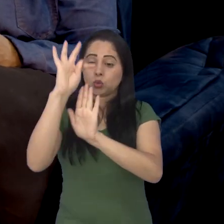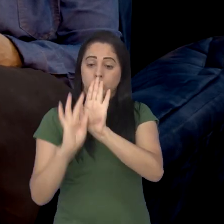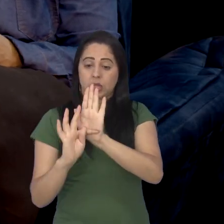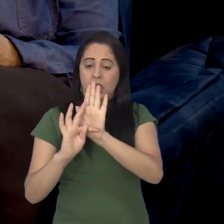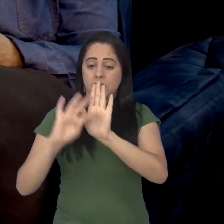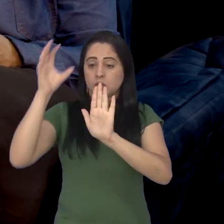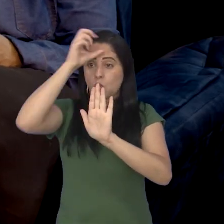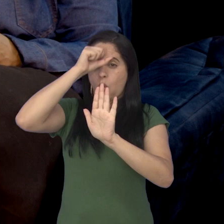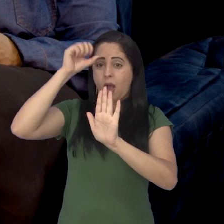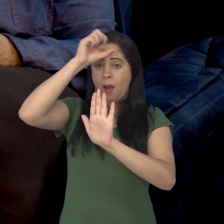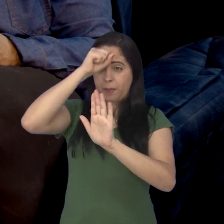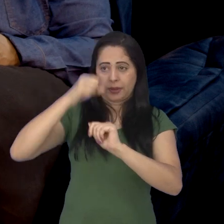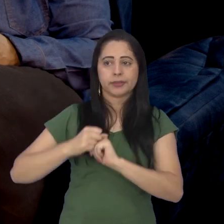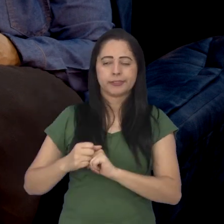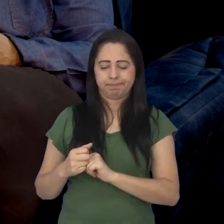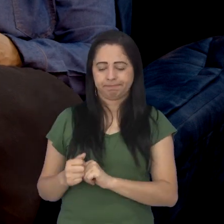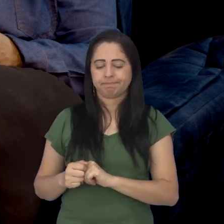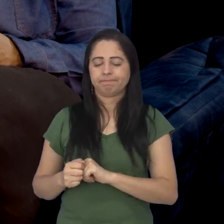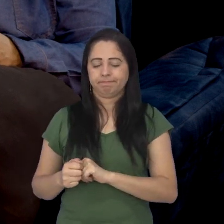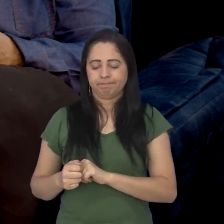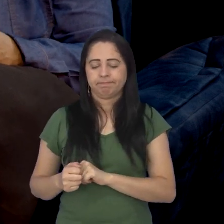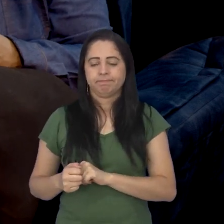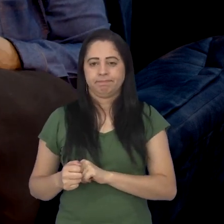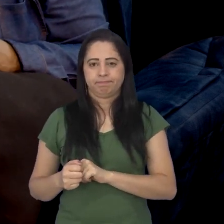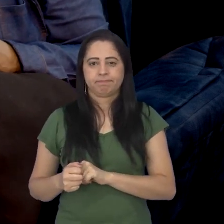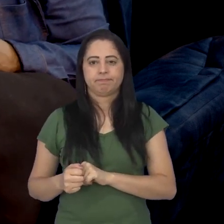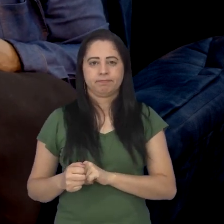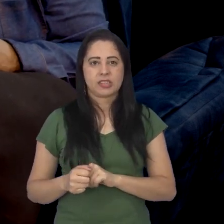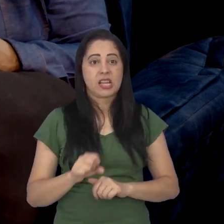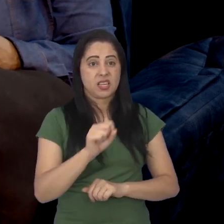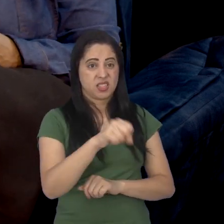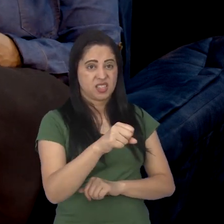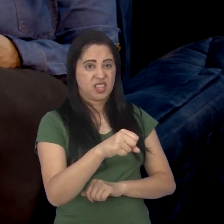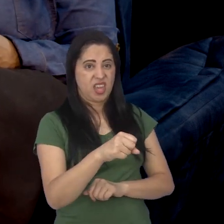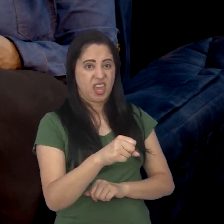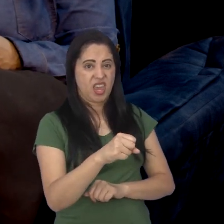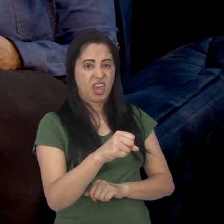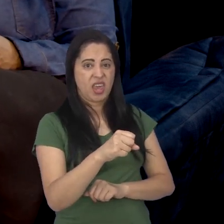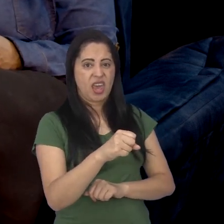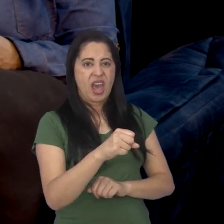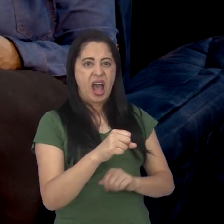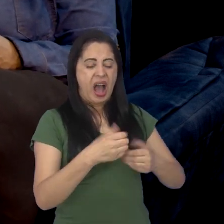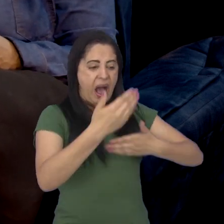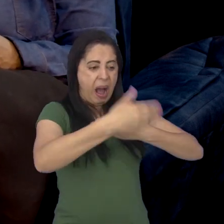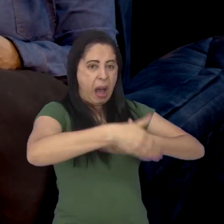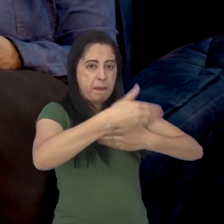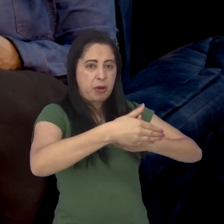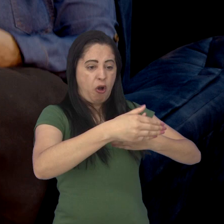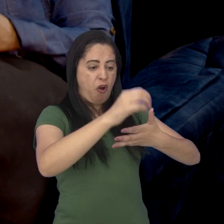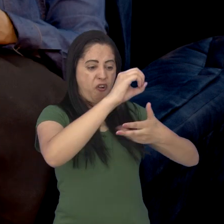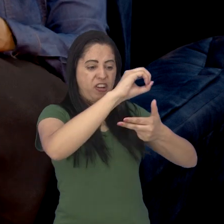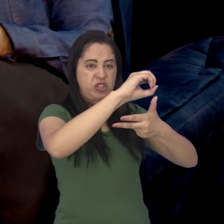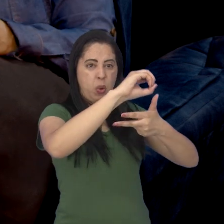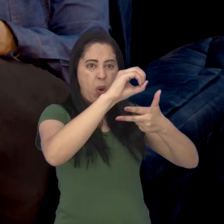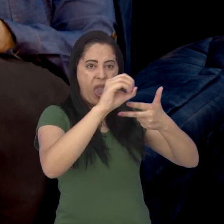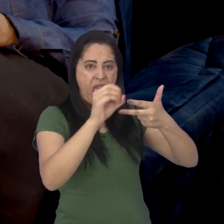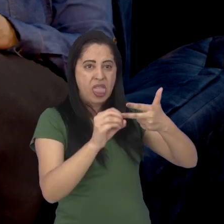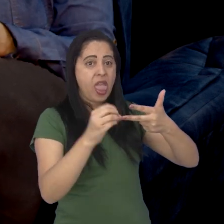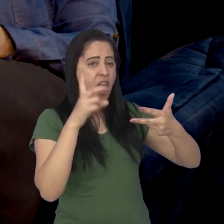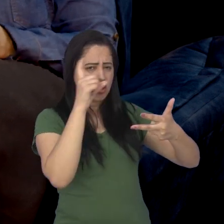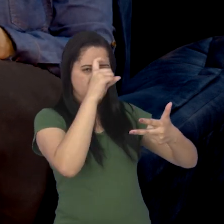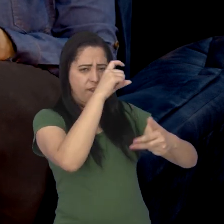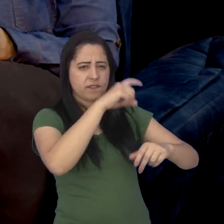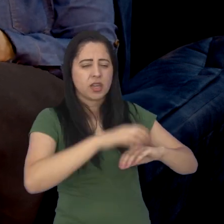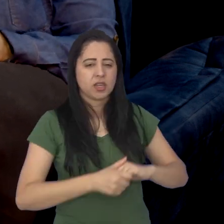a criança, o adolescente a leitura, a interpretação de texto, que é super importante ainda mais hoje em dia, né? Que a gente lê tudo